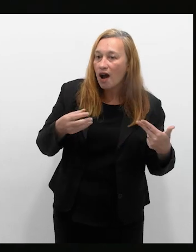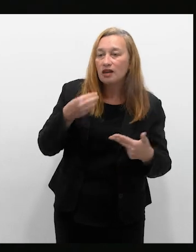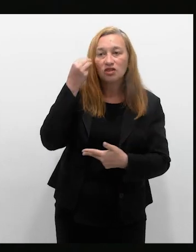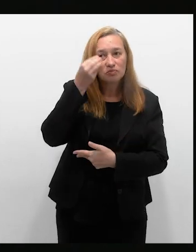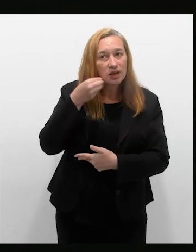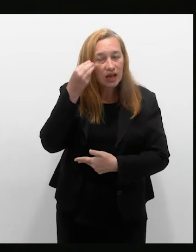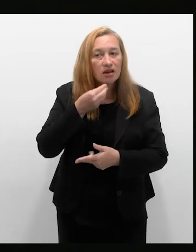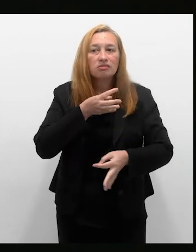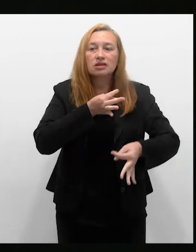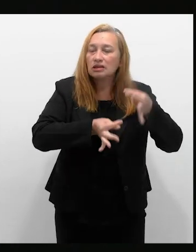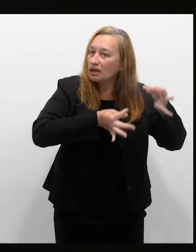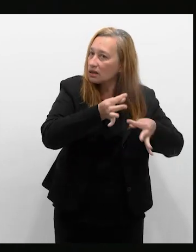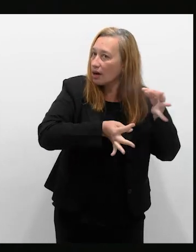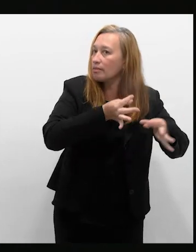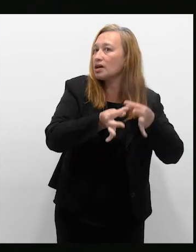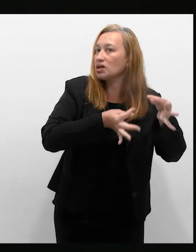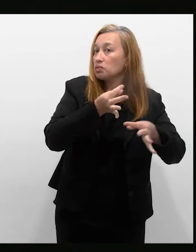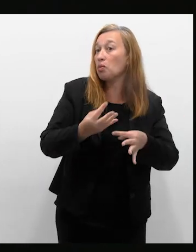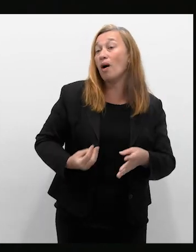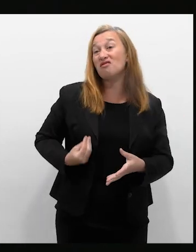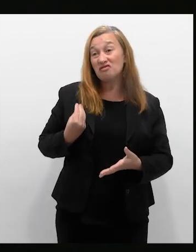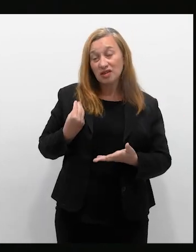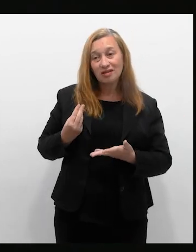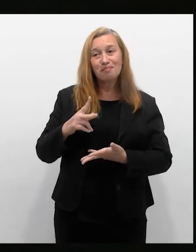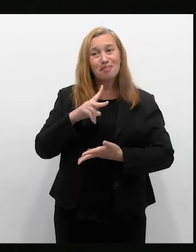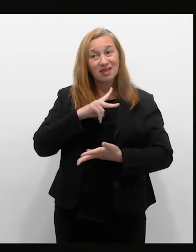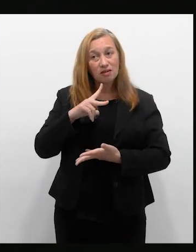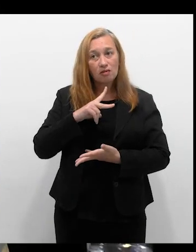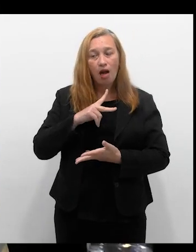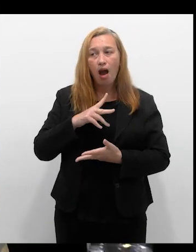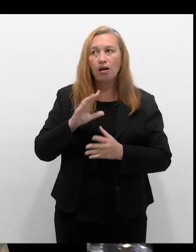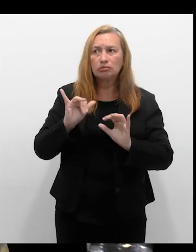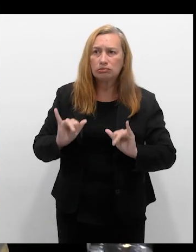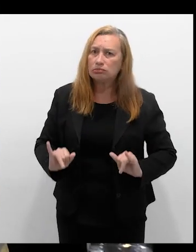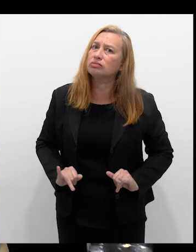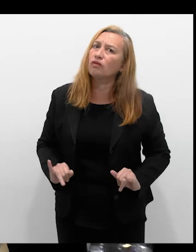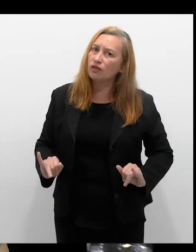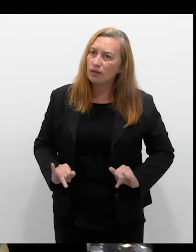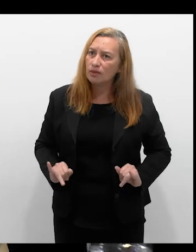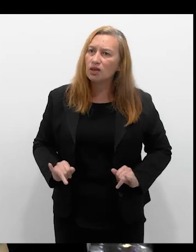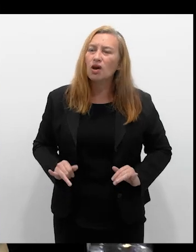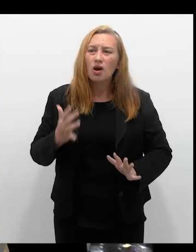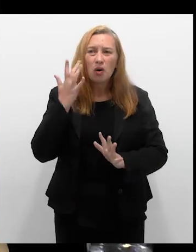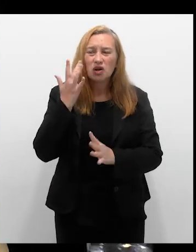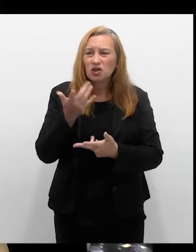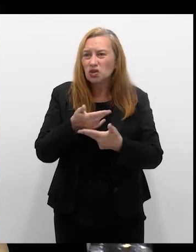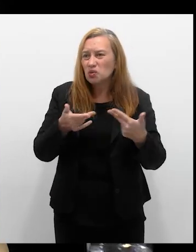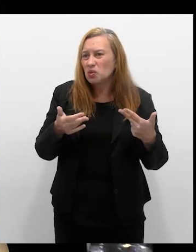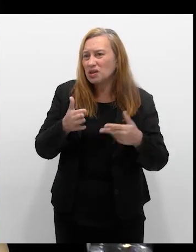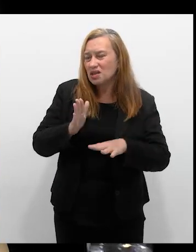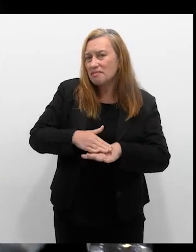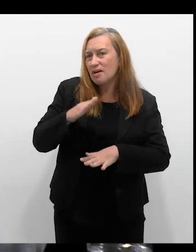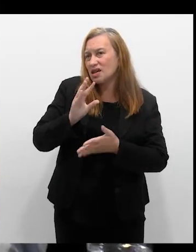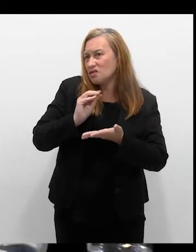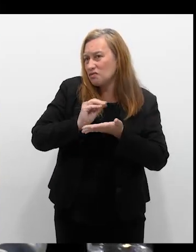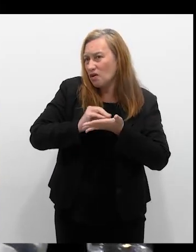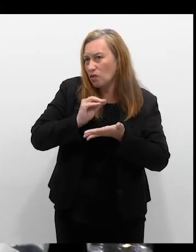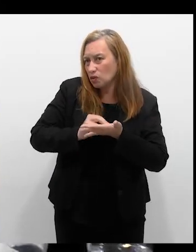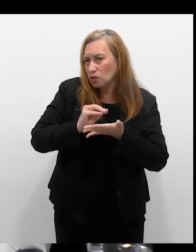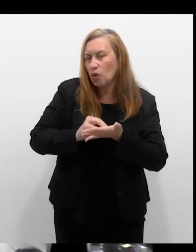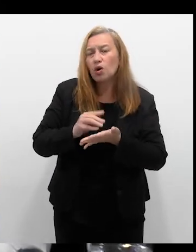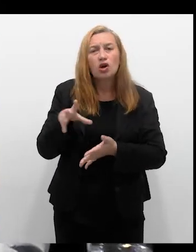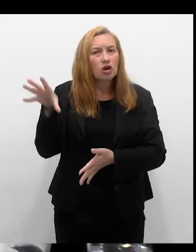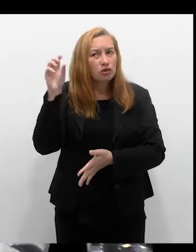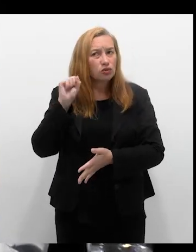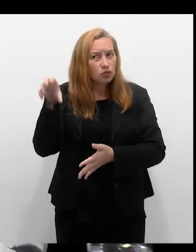muitos anos de tratamento e por uma vida de pessoal assim, de intenso sofrimento. acho que talvez uma das coisas que mais tenha me faltado e que eu